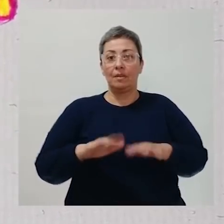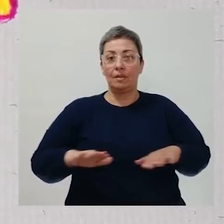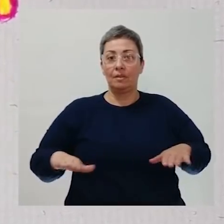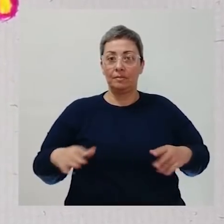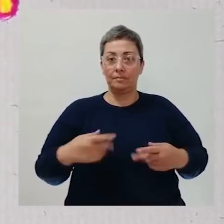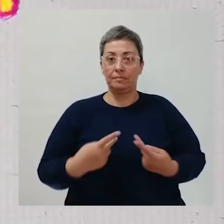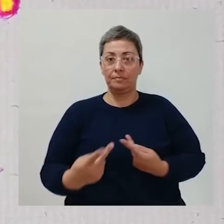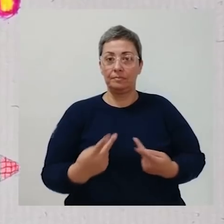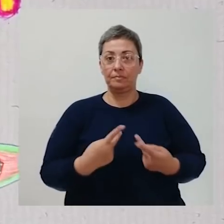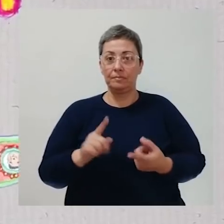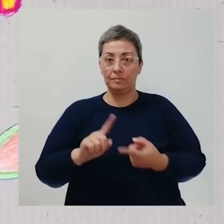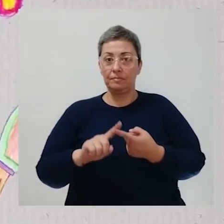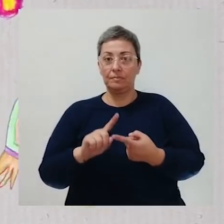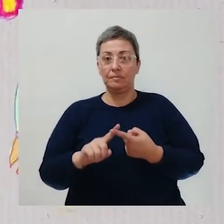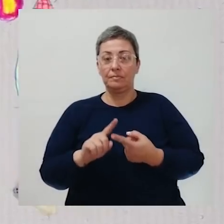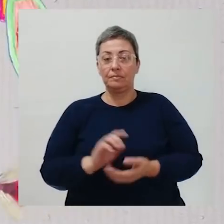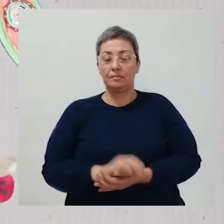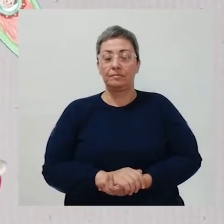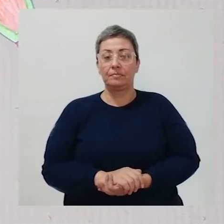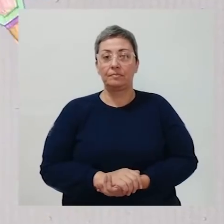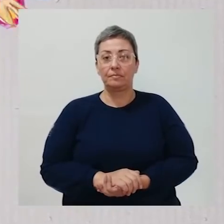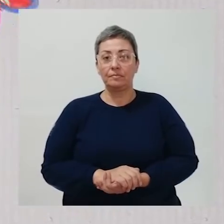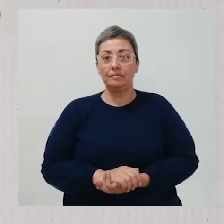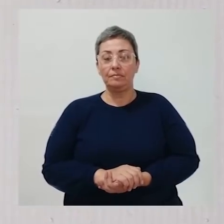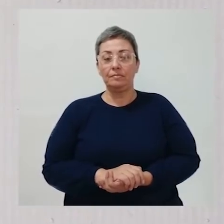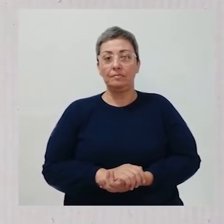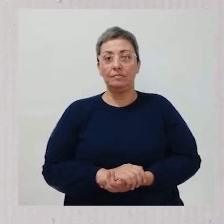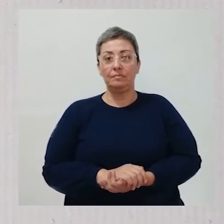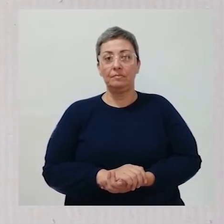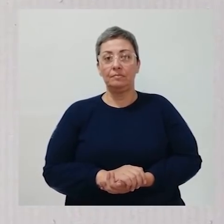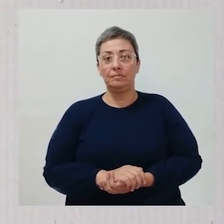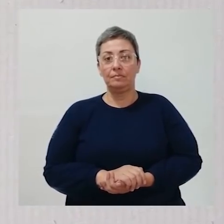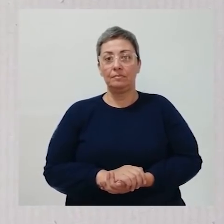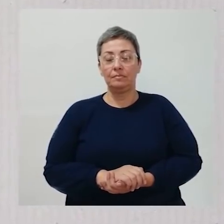De criança para criança.